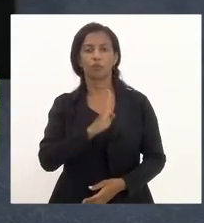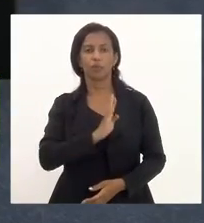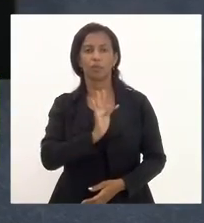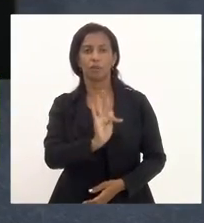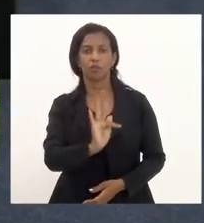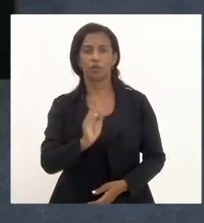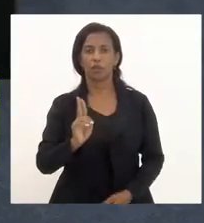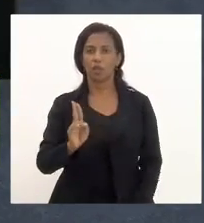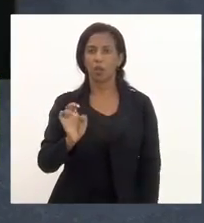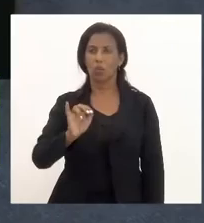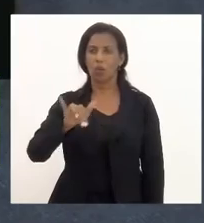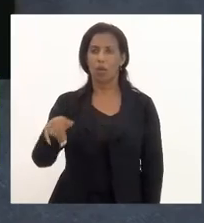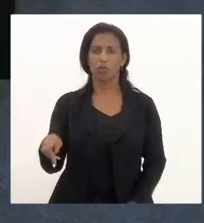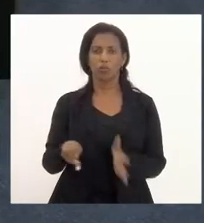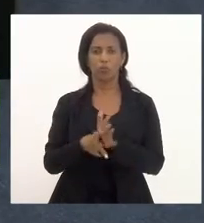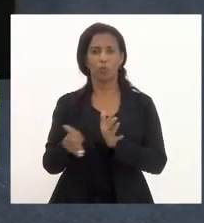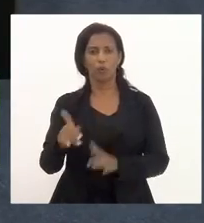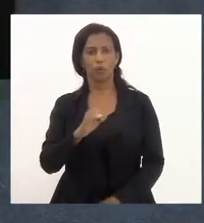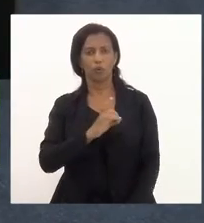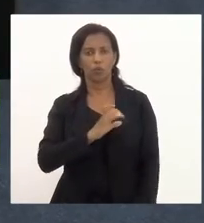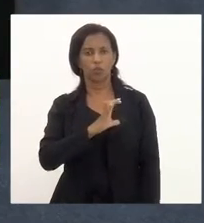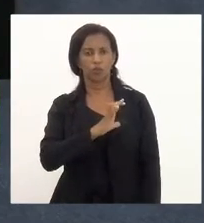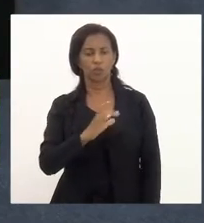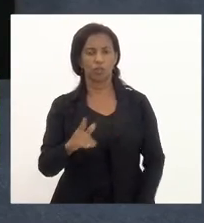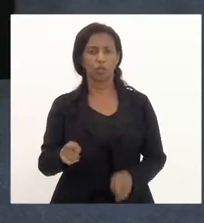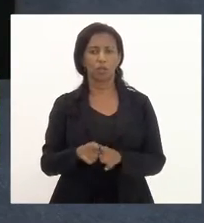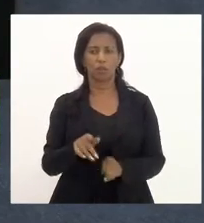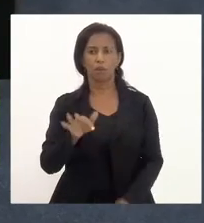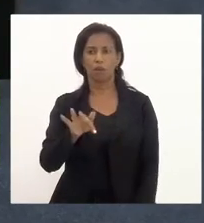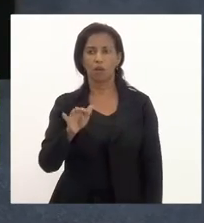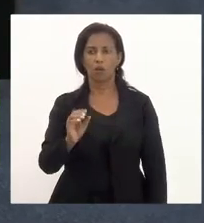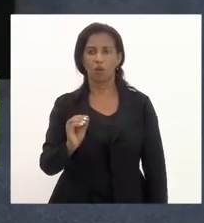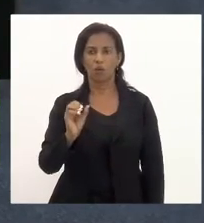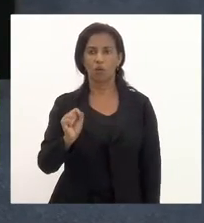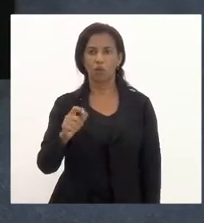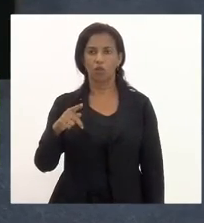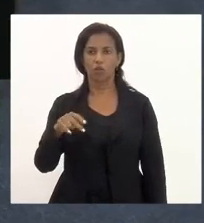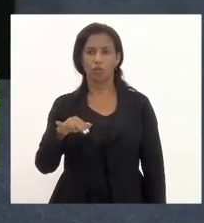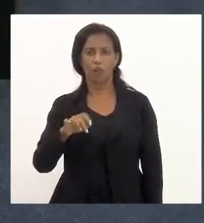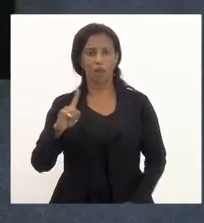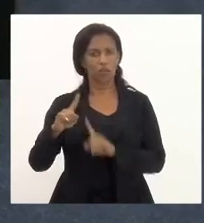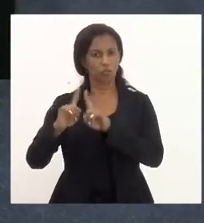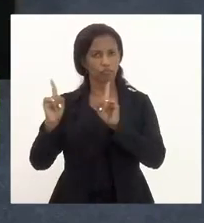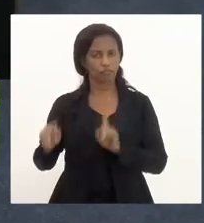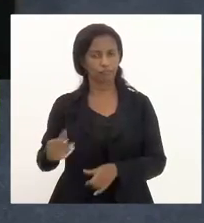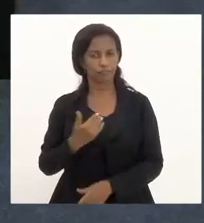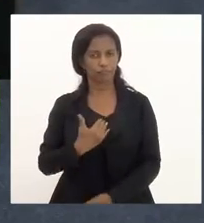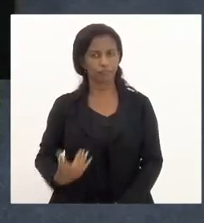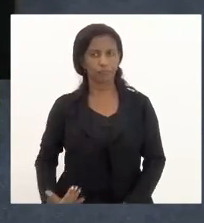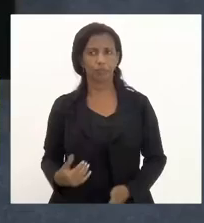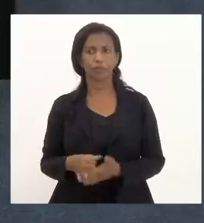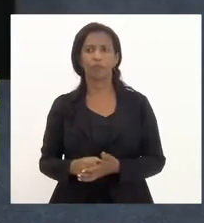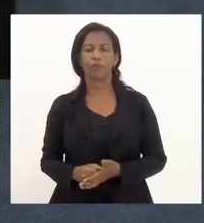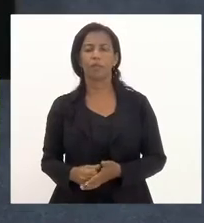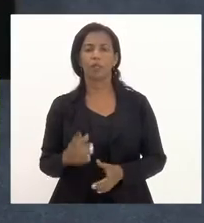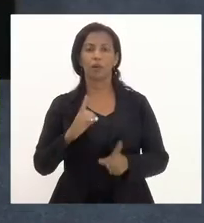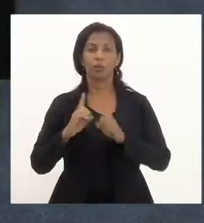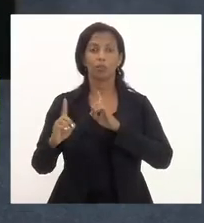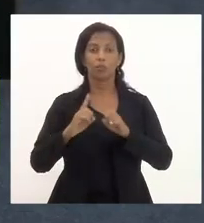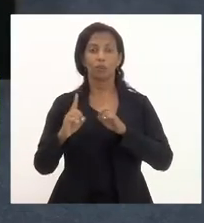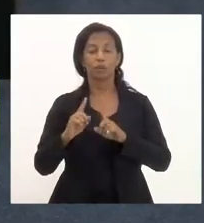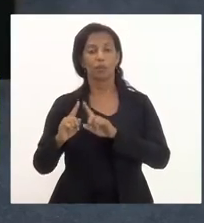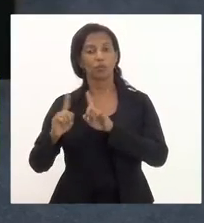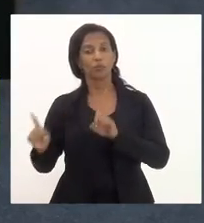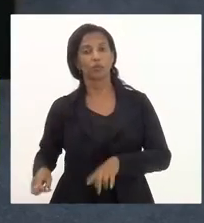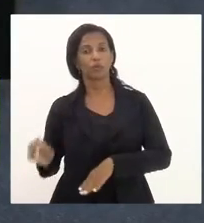Baixada Fluminense UERJ lá de Caxias ser integrante também do Forte perto do fórum Unificado do serviço público que inclui aí o debate